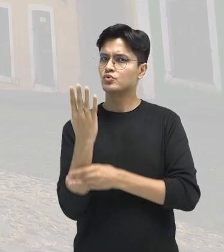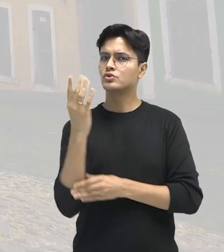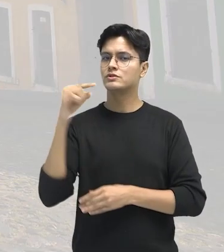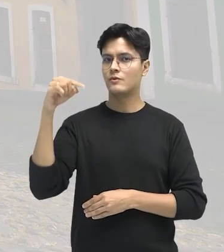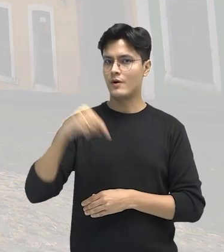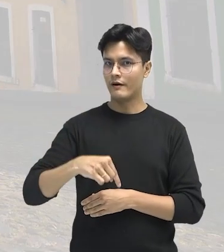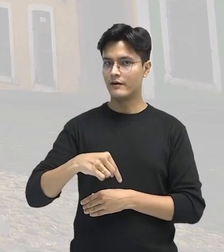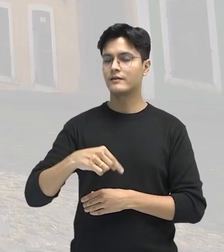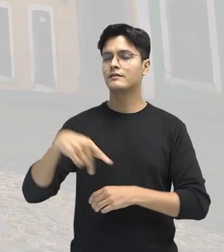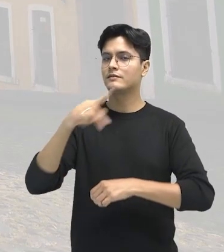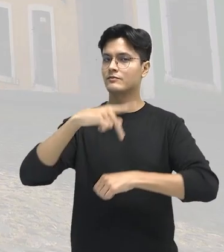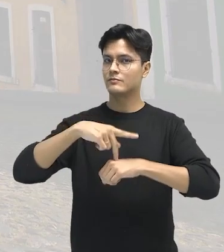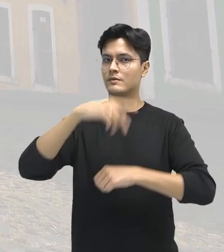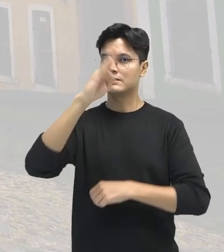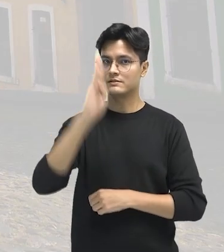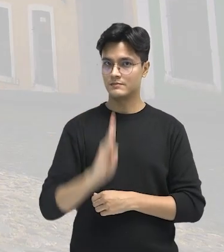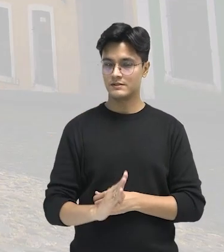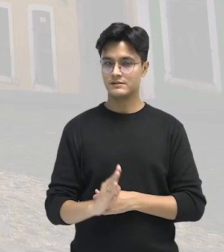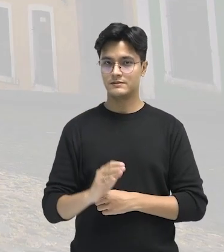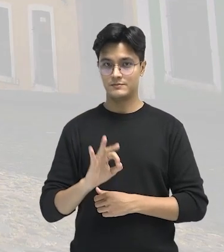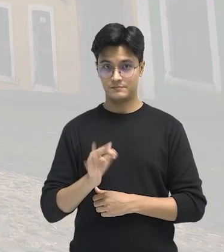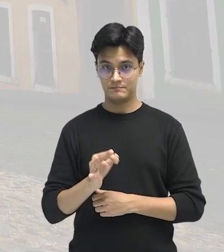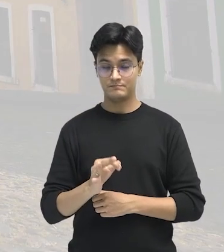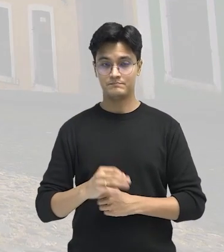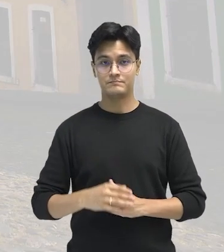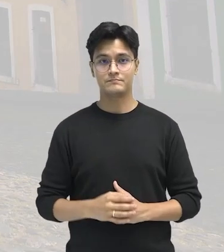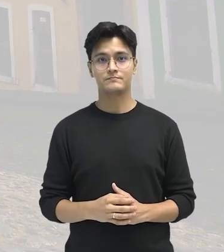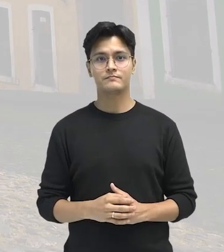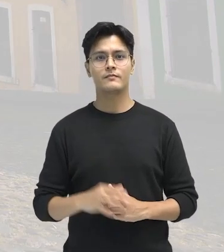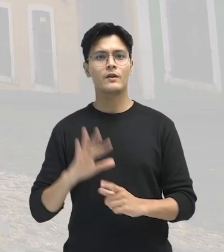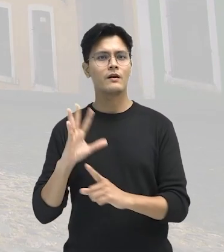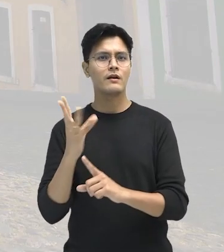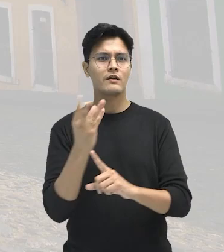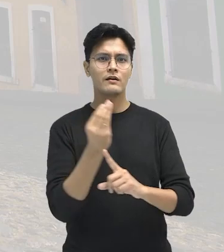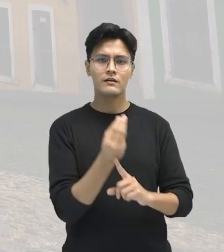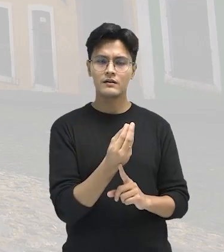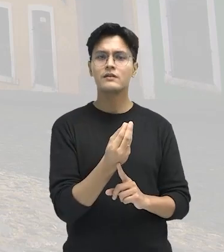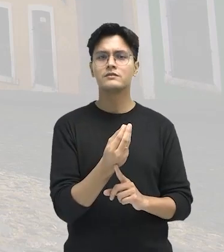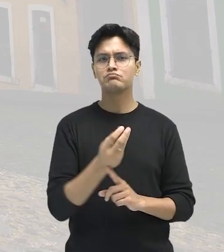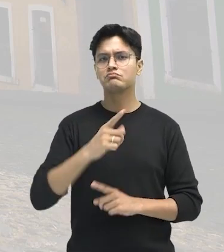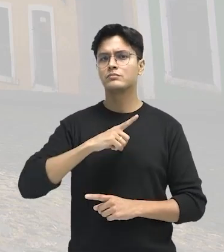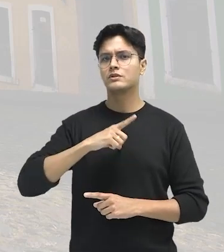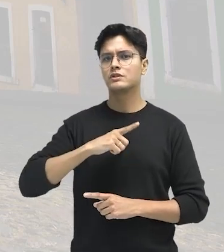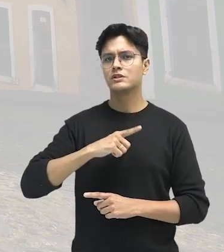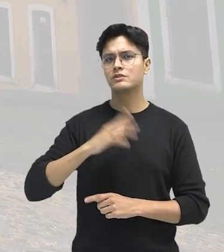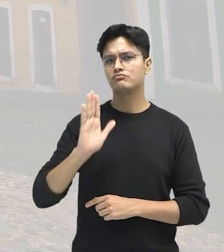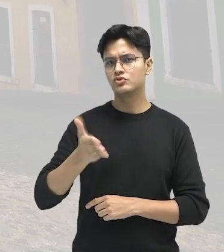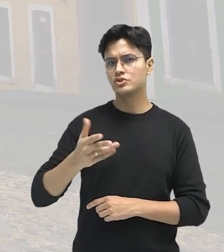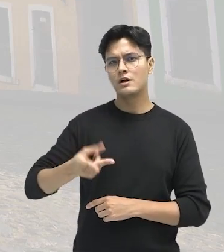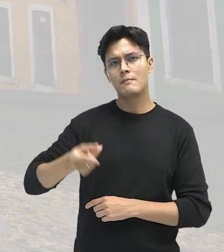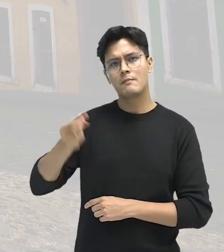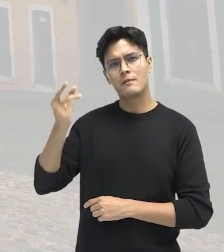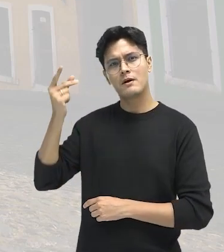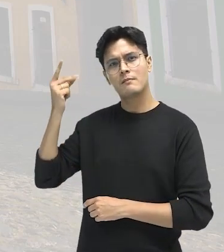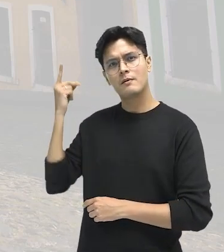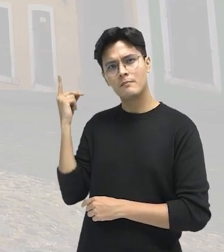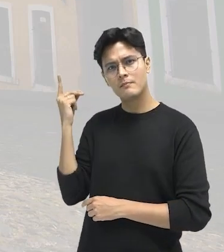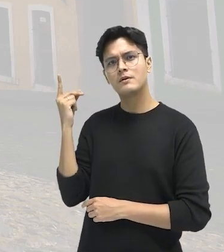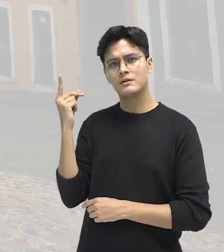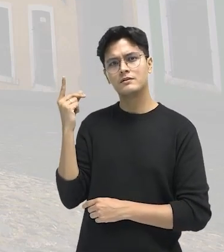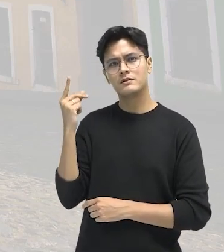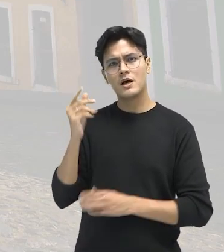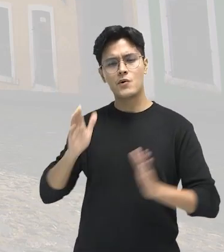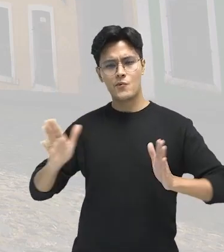aqui no nosso país, se originou aqui. Essa arte ela já existia no Brasil na época do